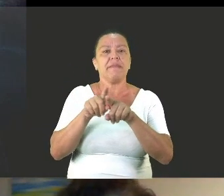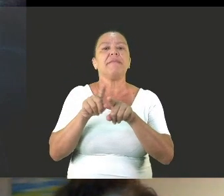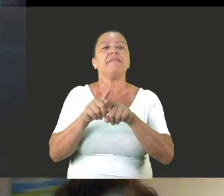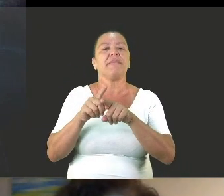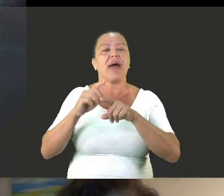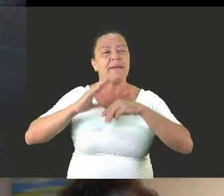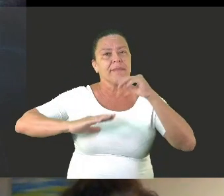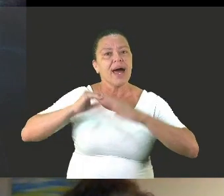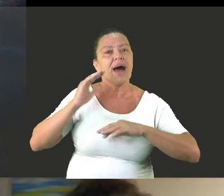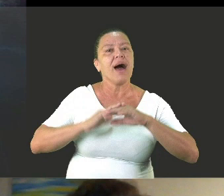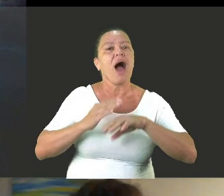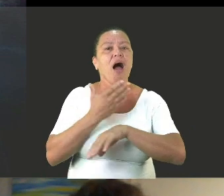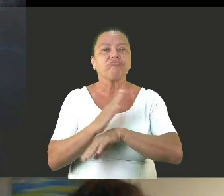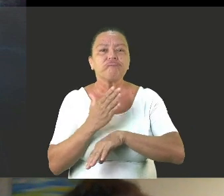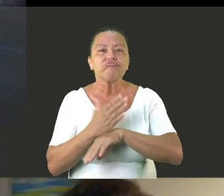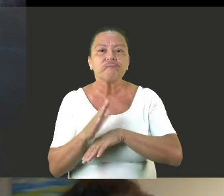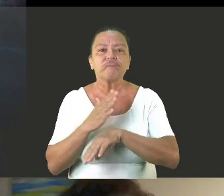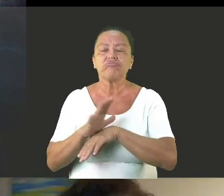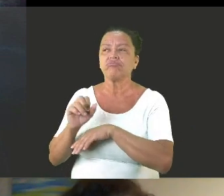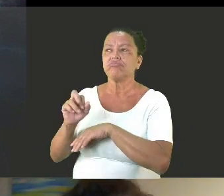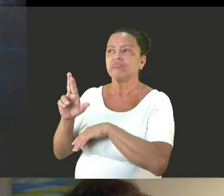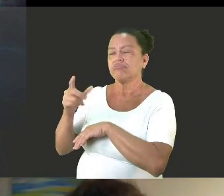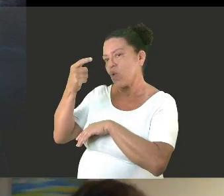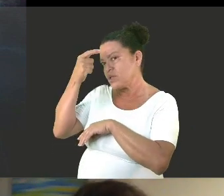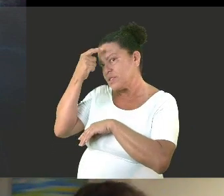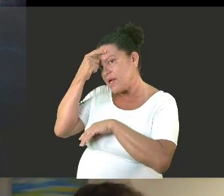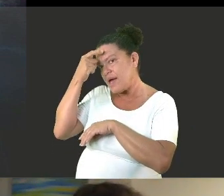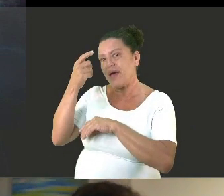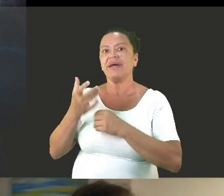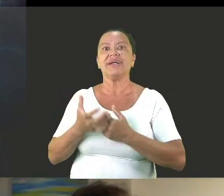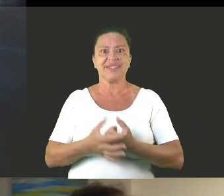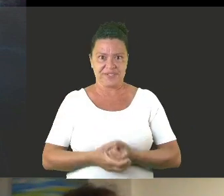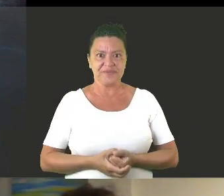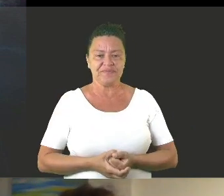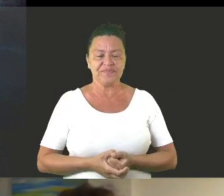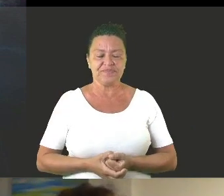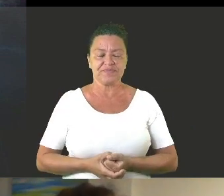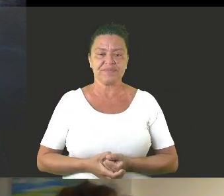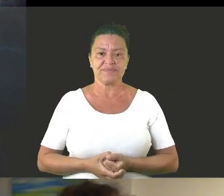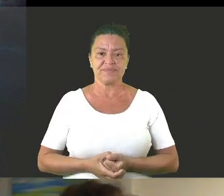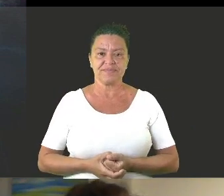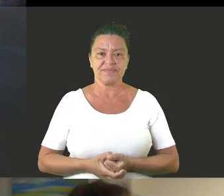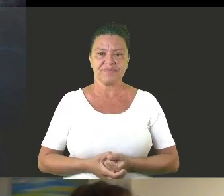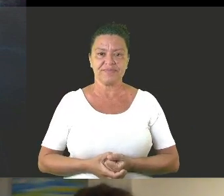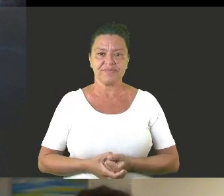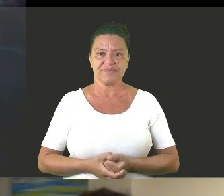exercícios respiratórios, da respiração consciente. Então,